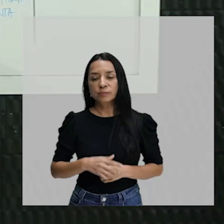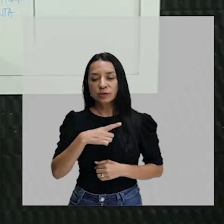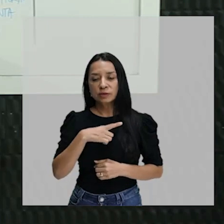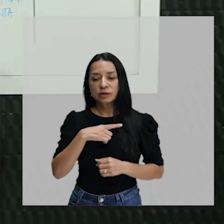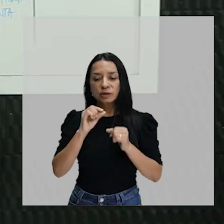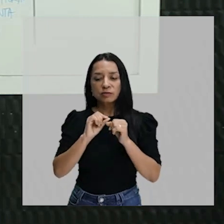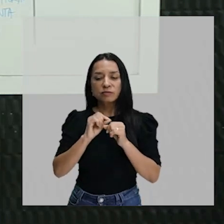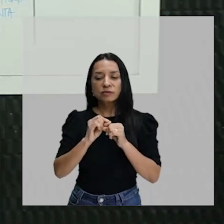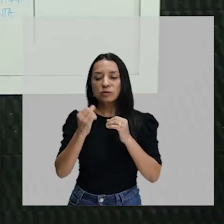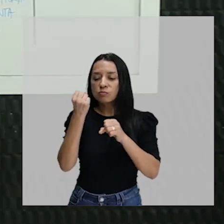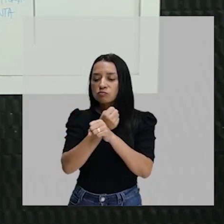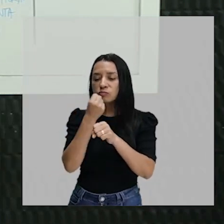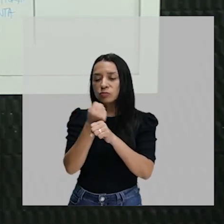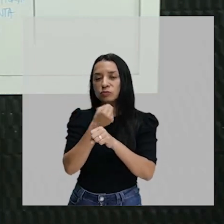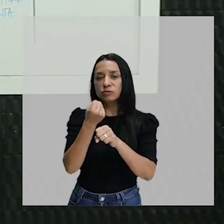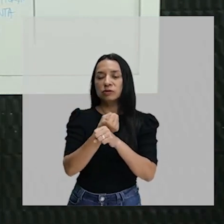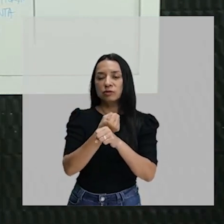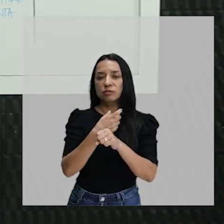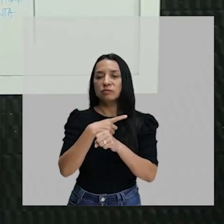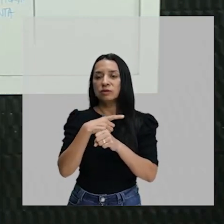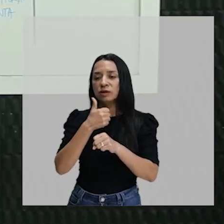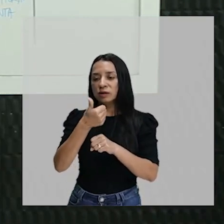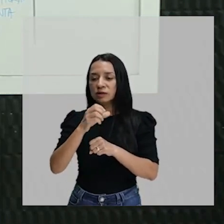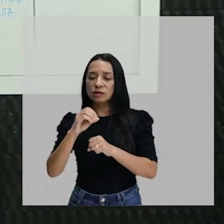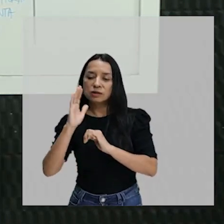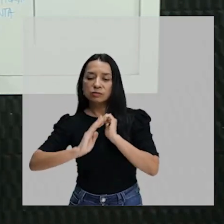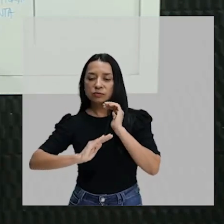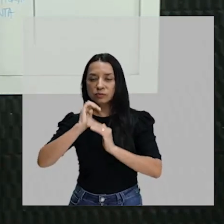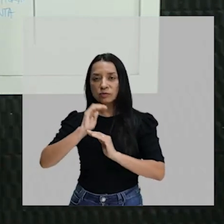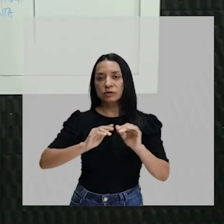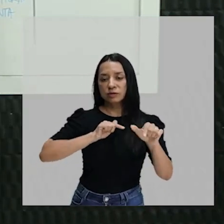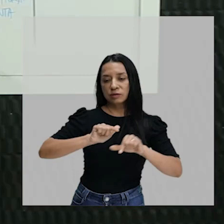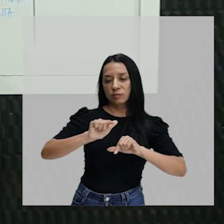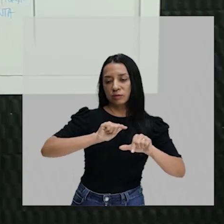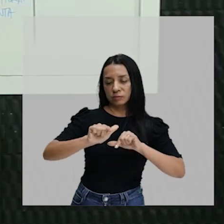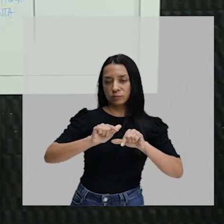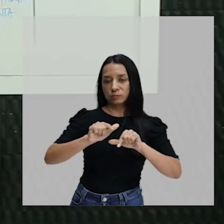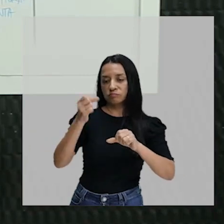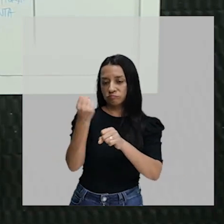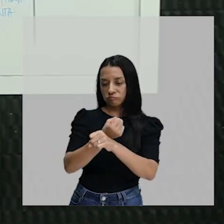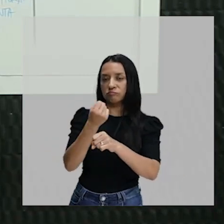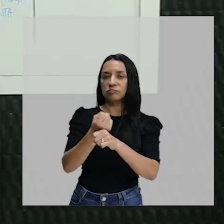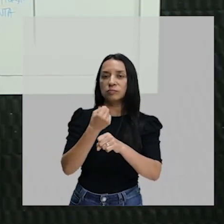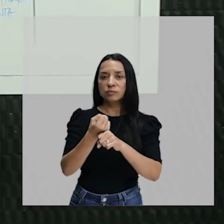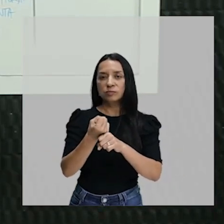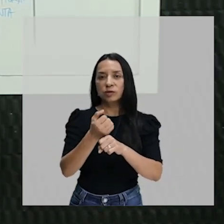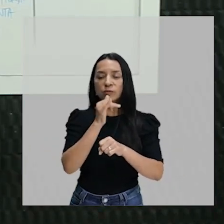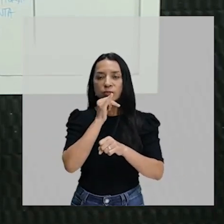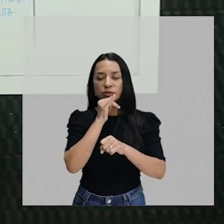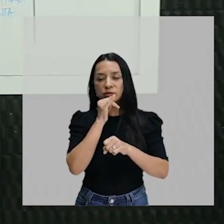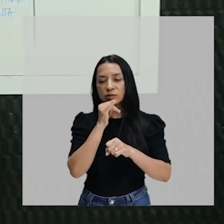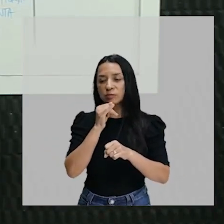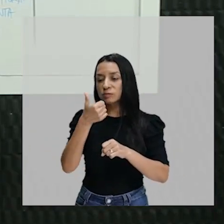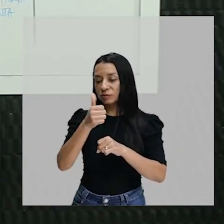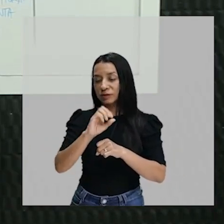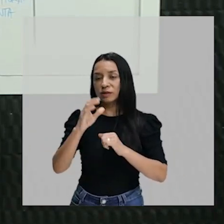eu tenho que fazer uma construção né eu tenho 10 profissionais trabalhando nessa construção tá vamos supor que esses 10